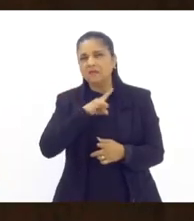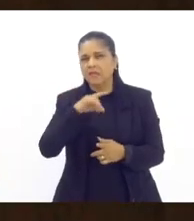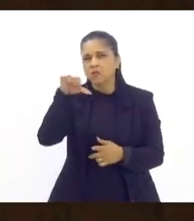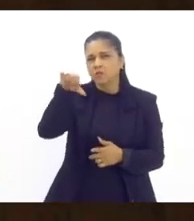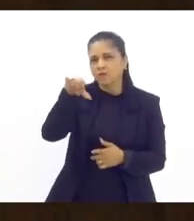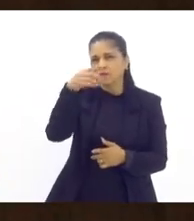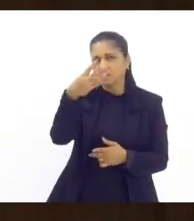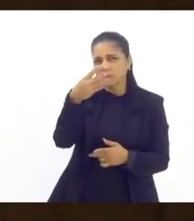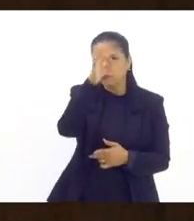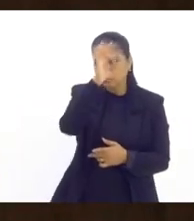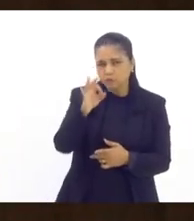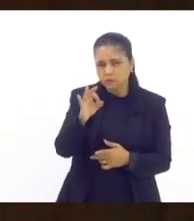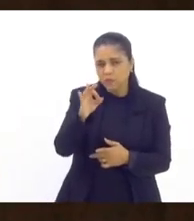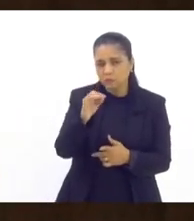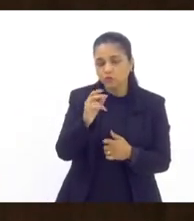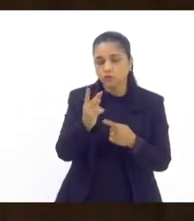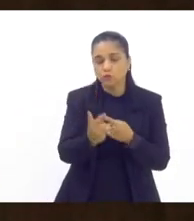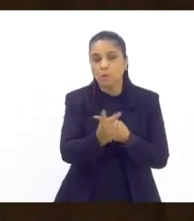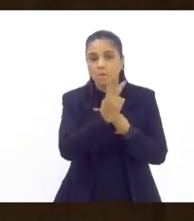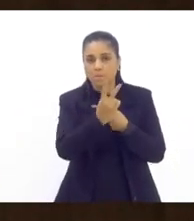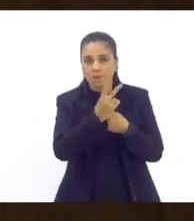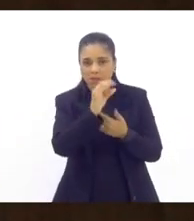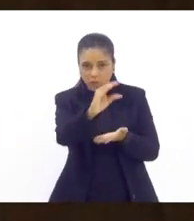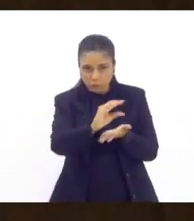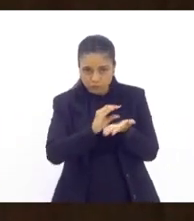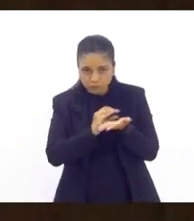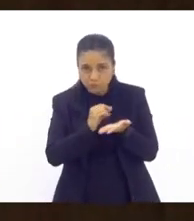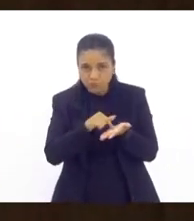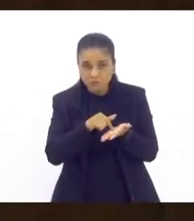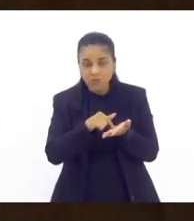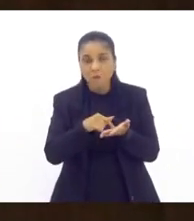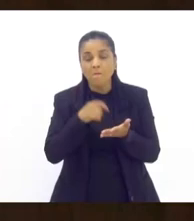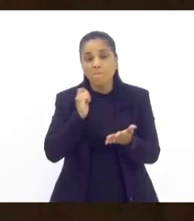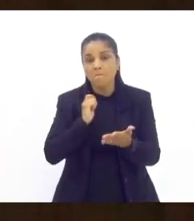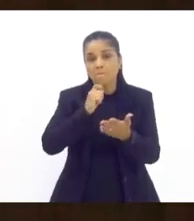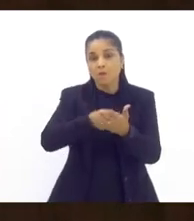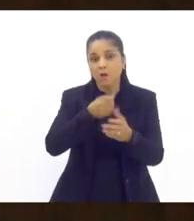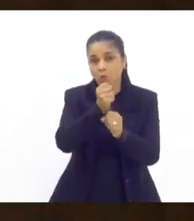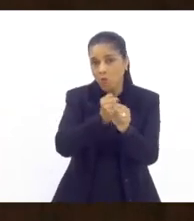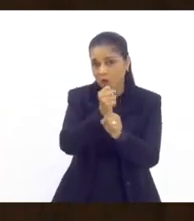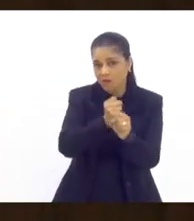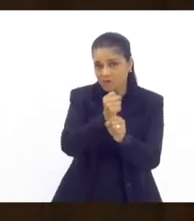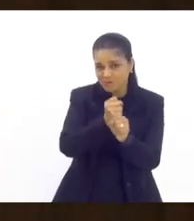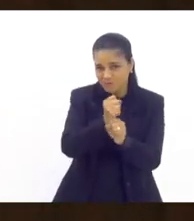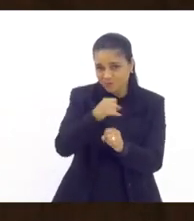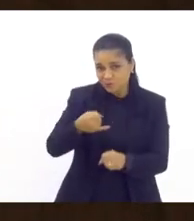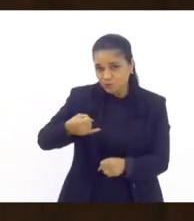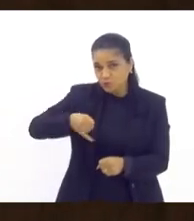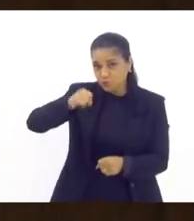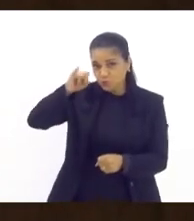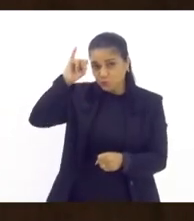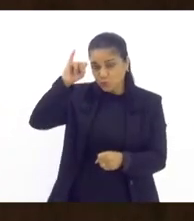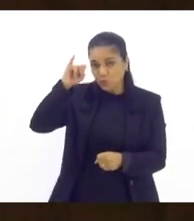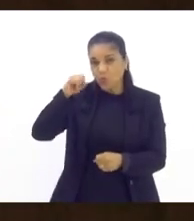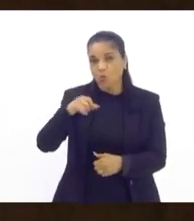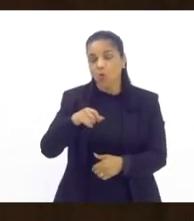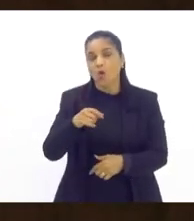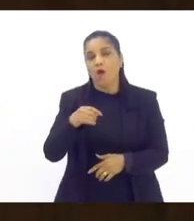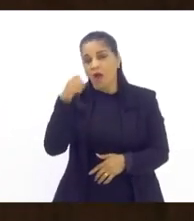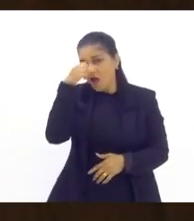dos empréstimos, estão pagando juros anuais abusivos de